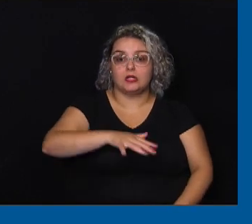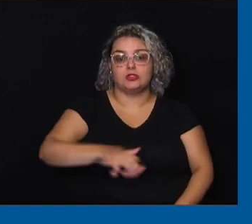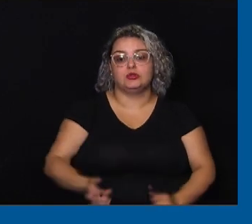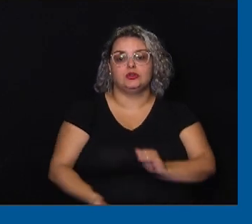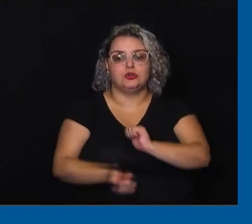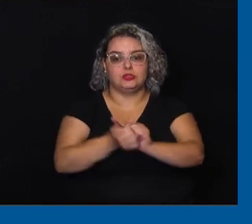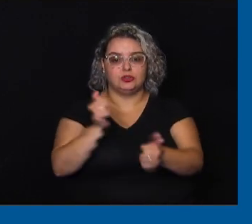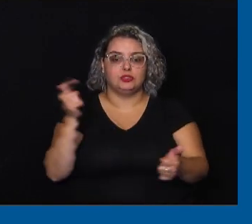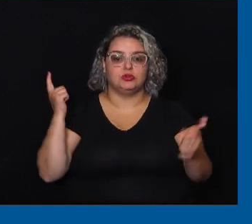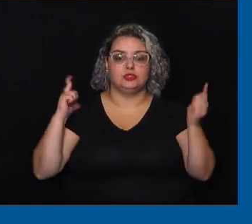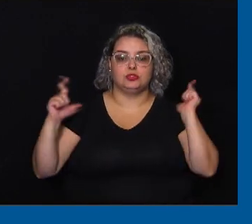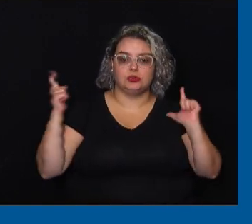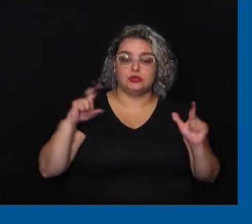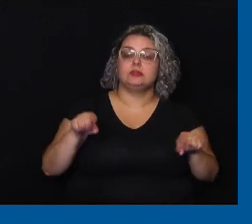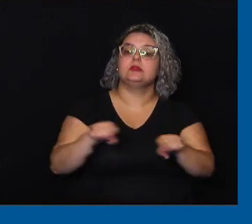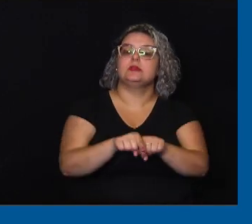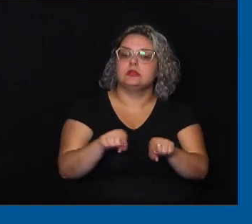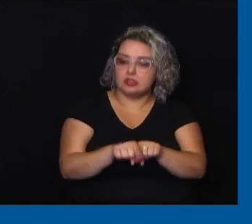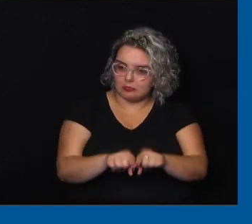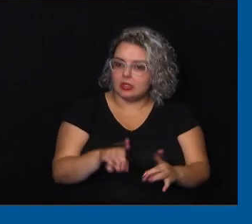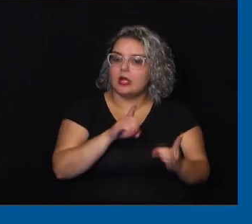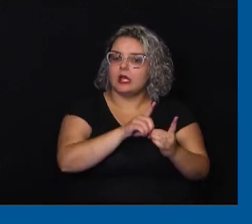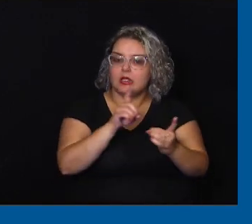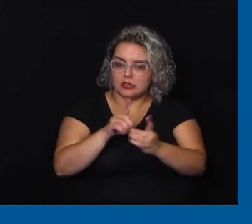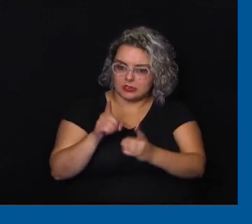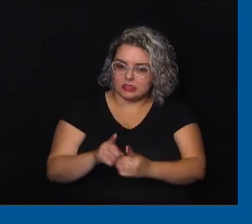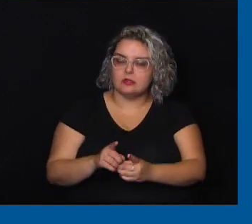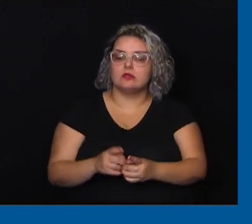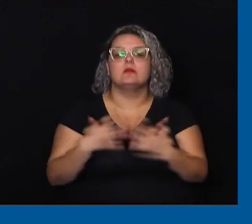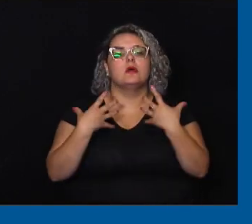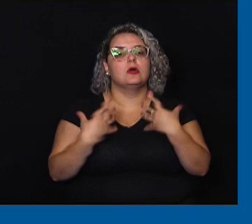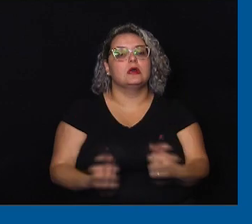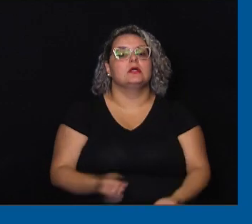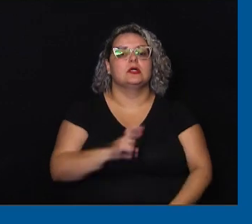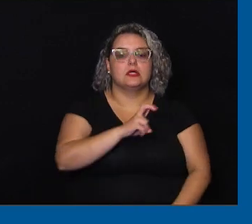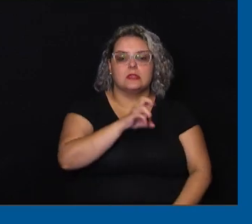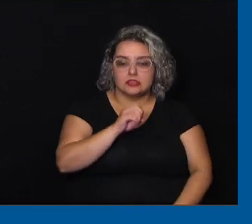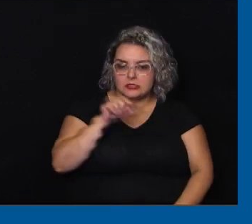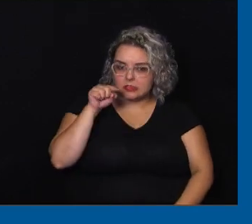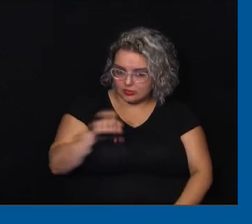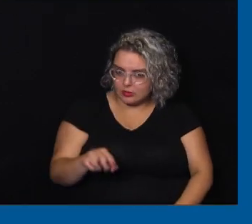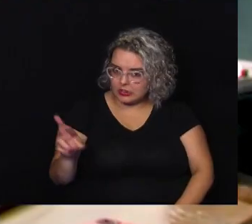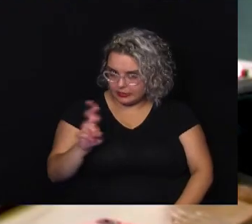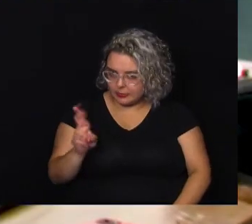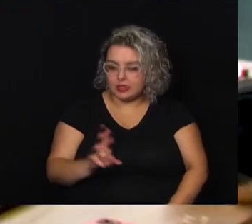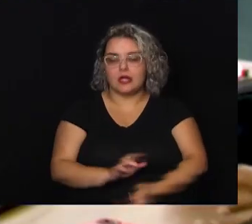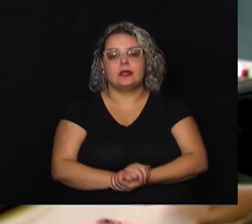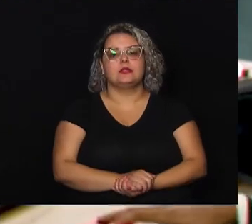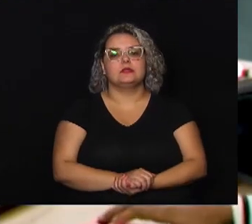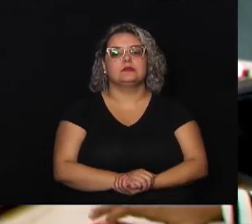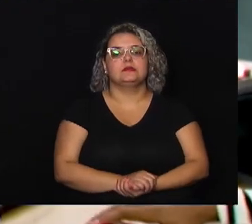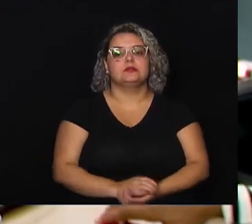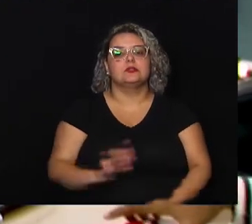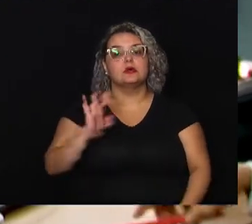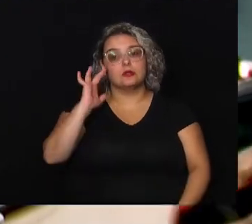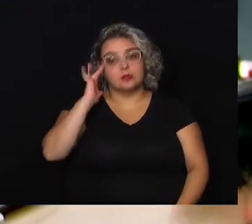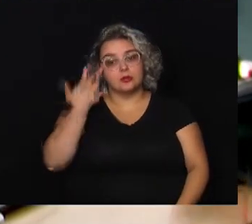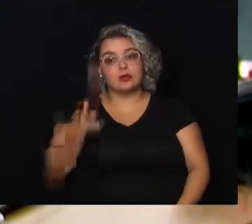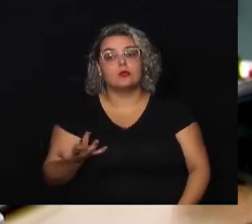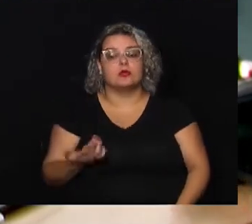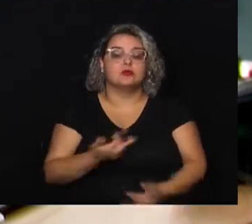esportes e lazer também não ficaram de fora e vão receber R$ 50 mil. Eu acho que foi